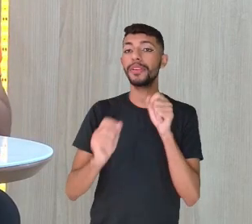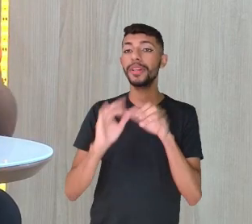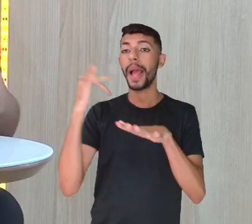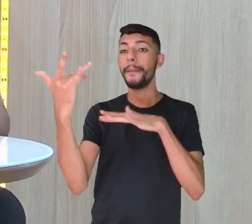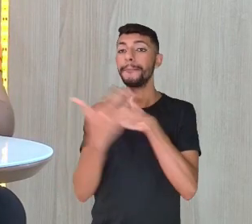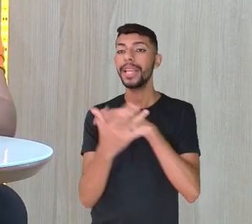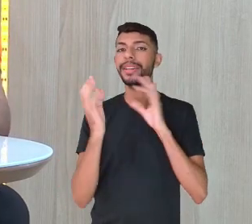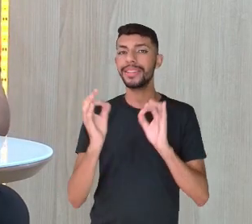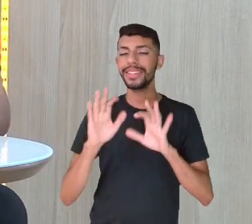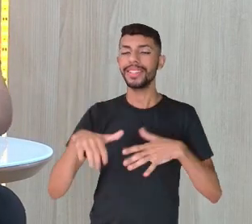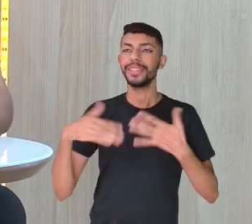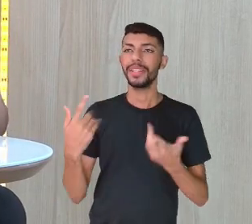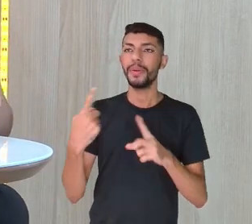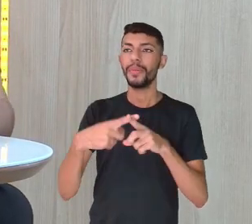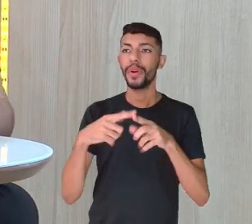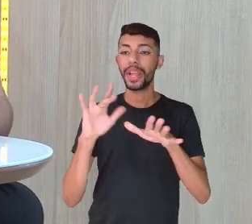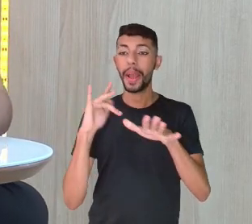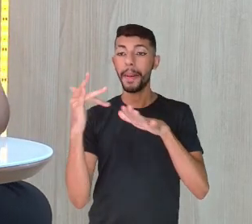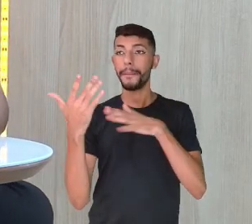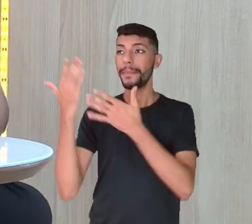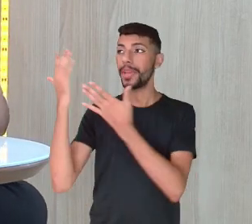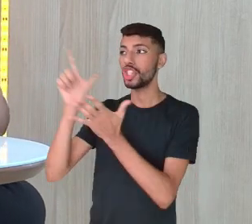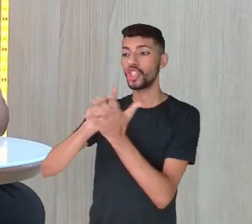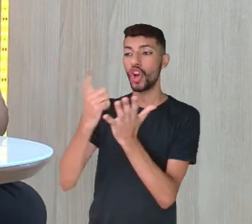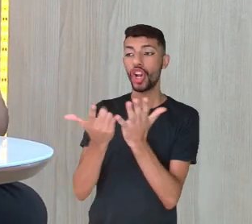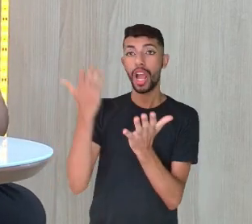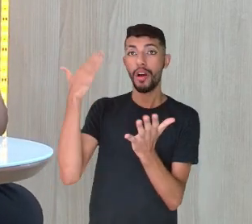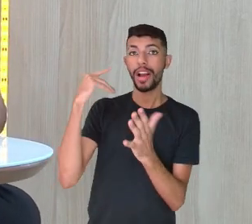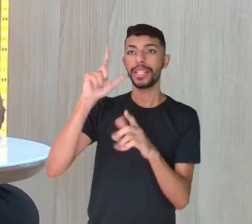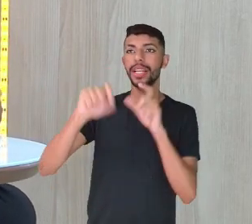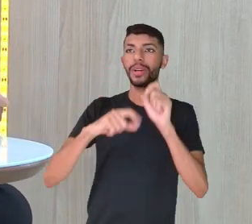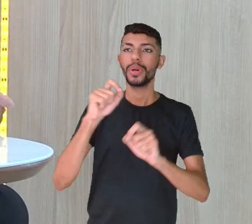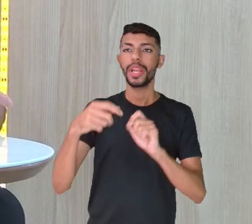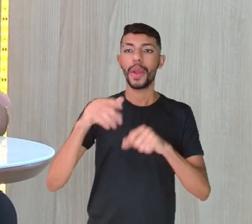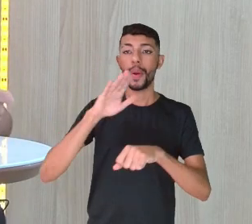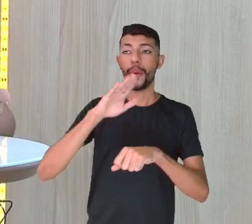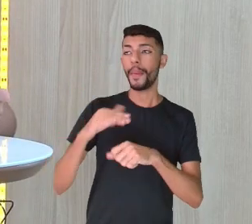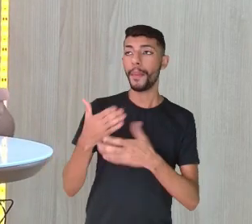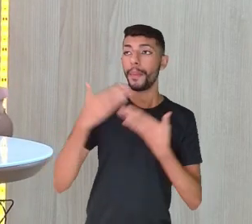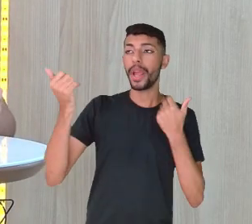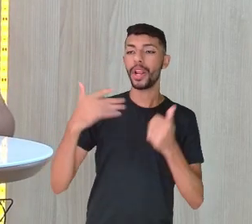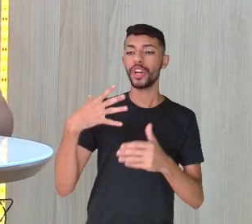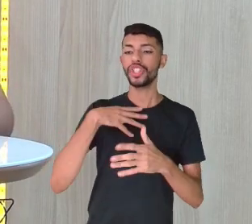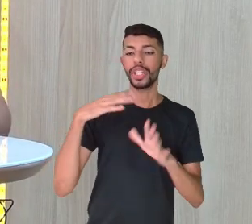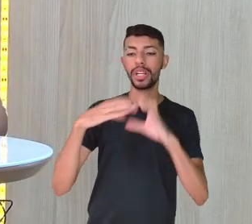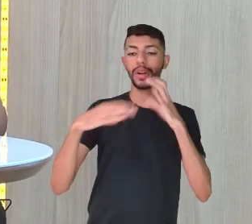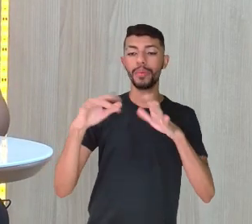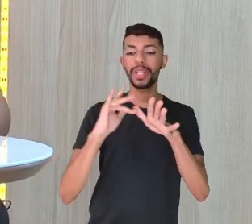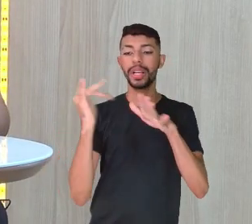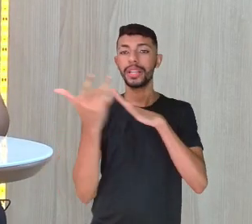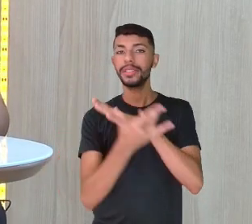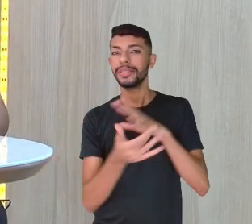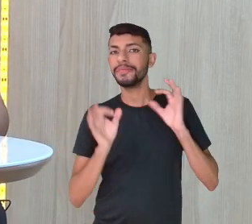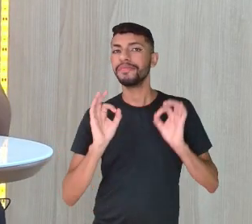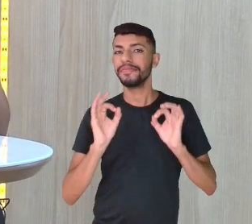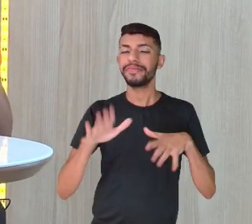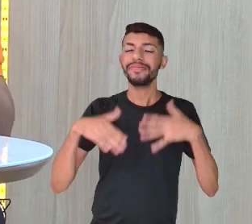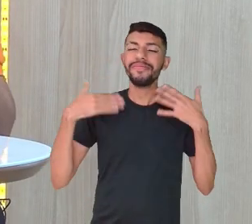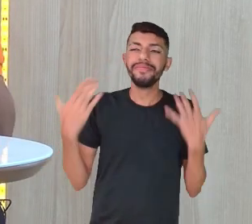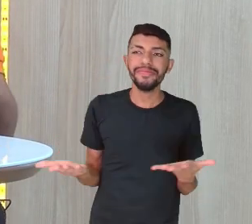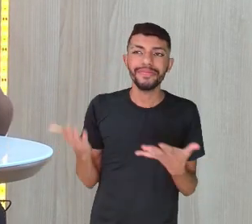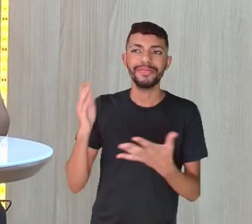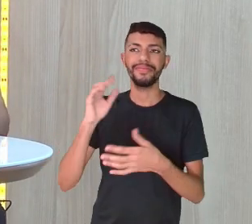os jornais, eles eram os meios de comunicação da época, os mais eficientes, digamos assim, né? Então, você